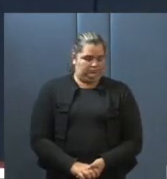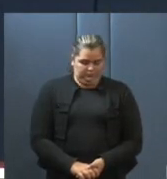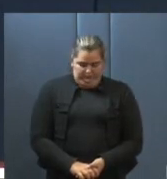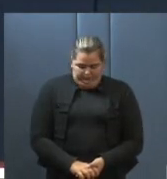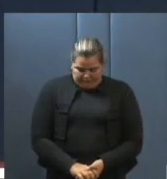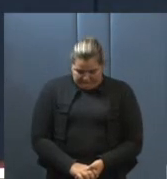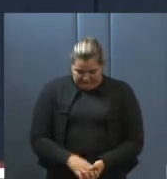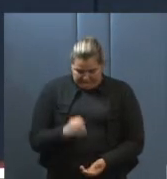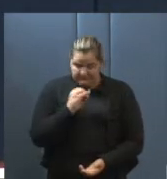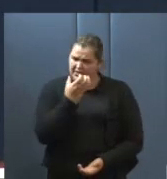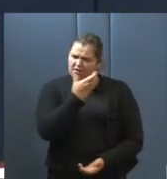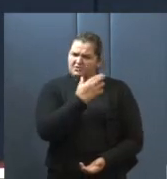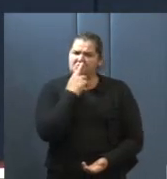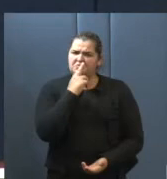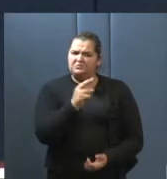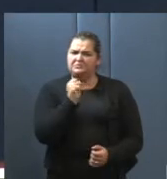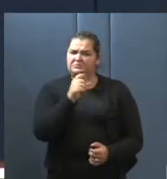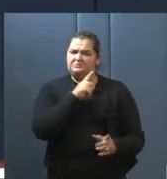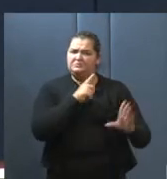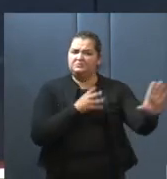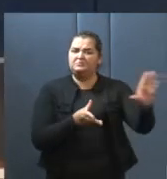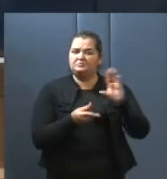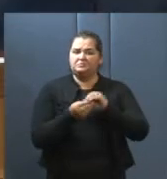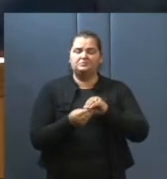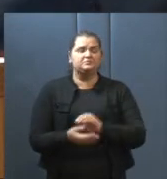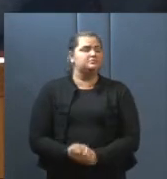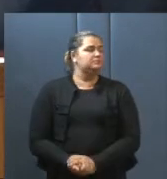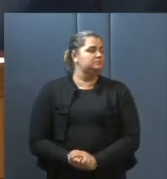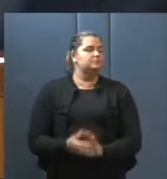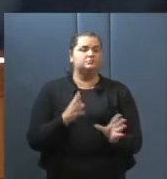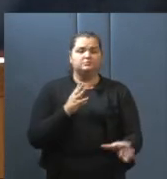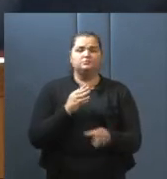Talvez o Lázaro queira complementar. Eu poderia fazer uma